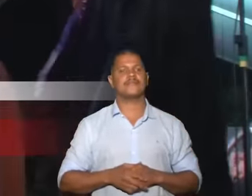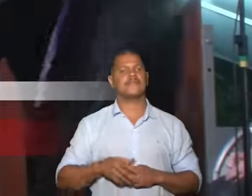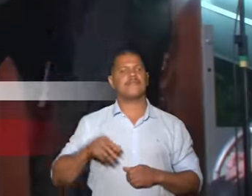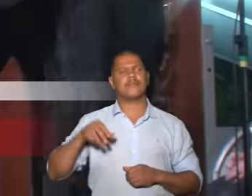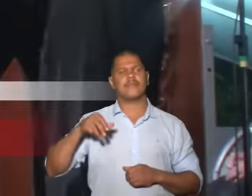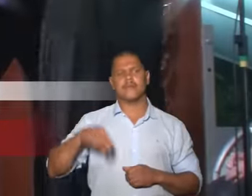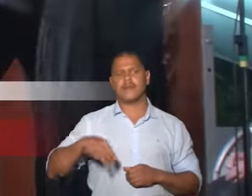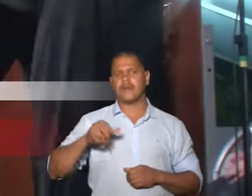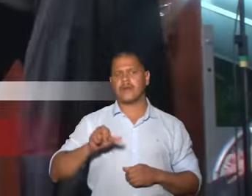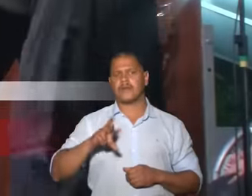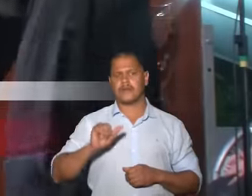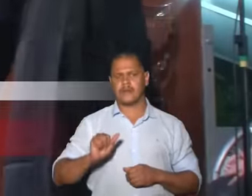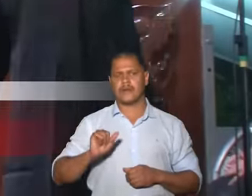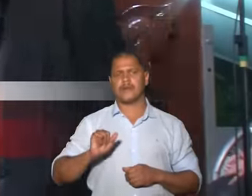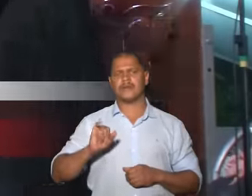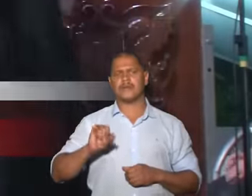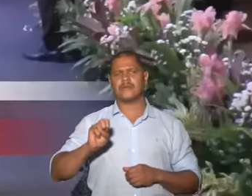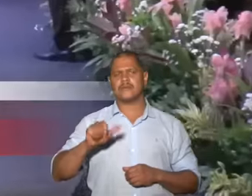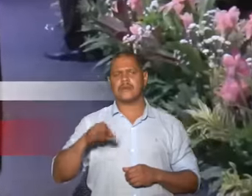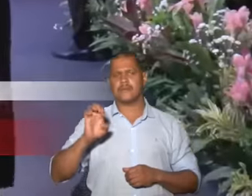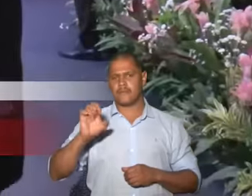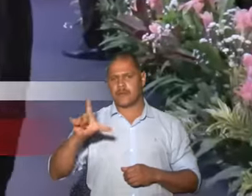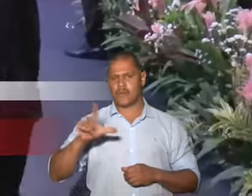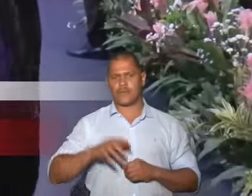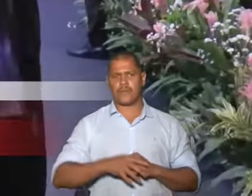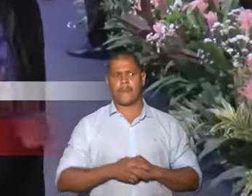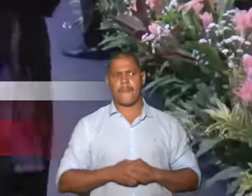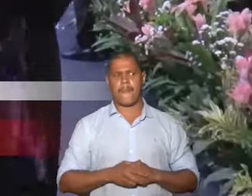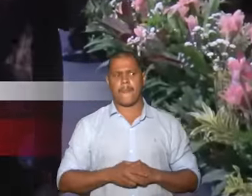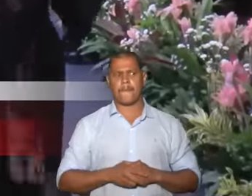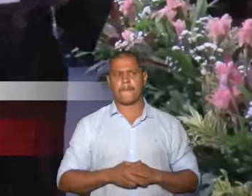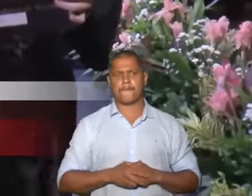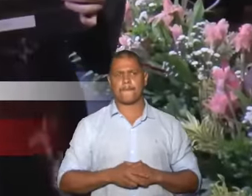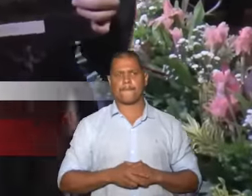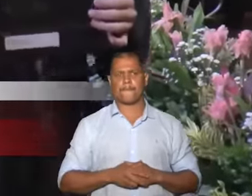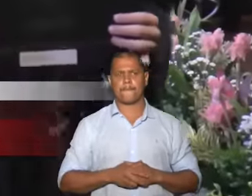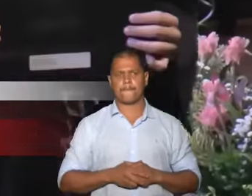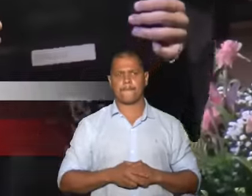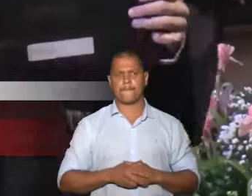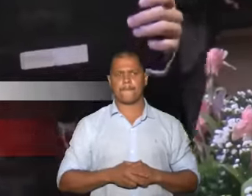Maria Isabel Oliveira Souza,